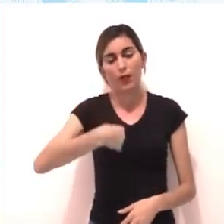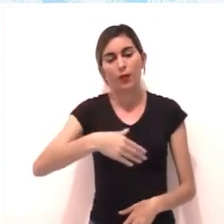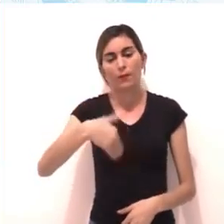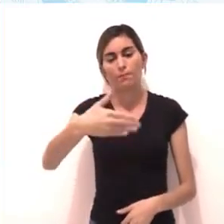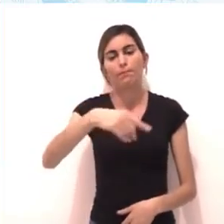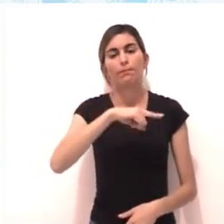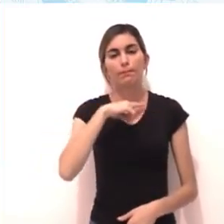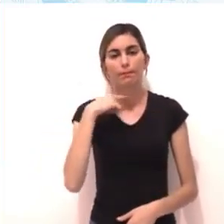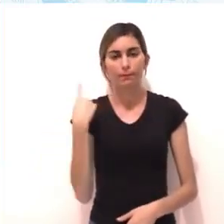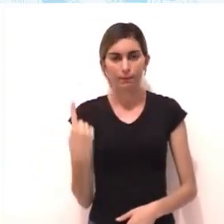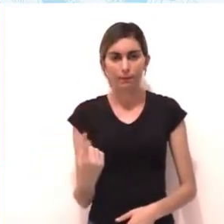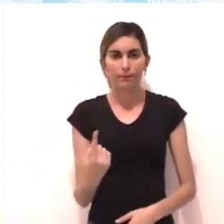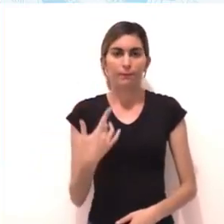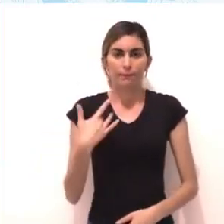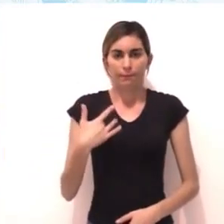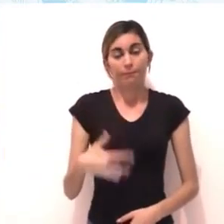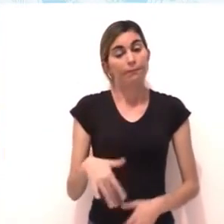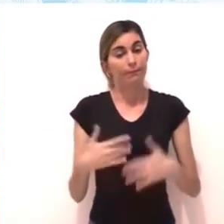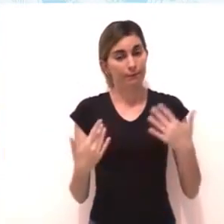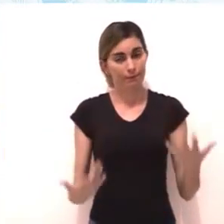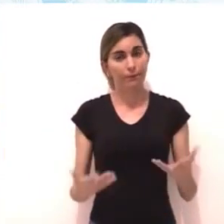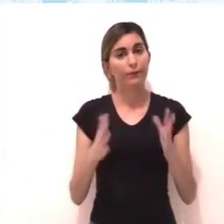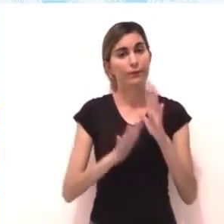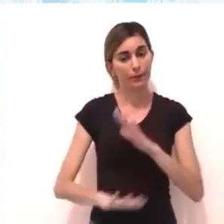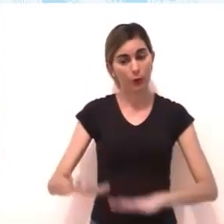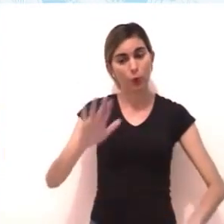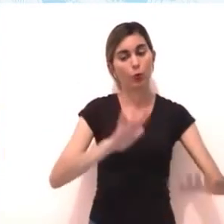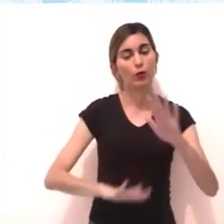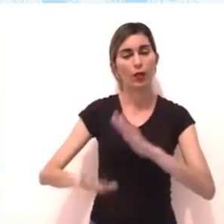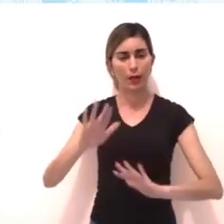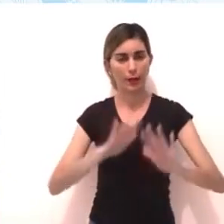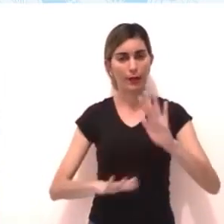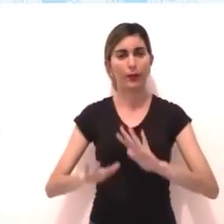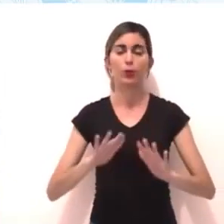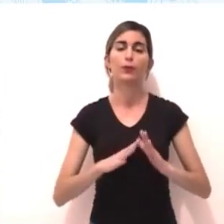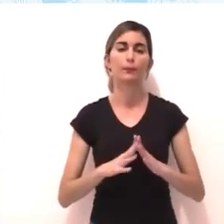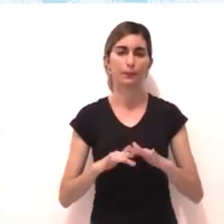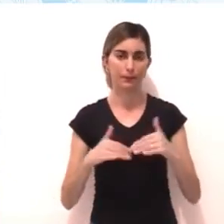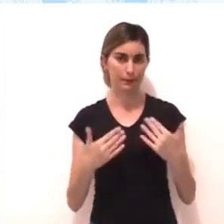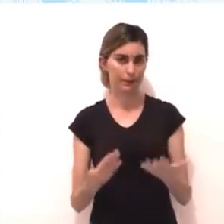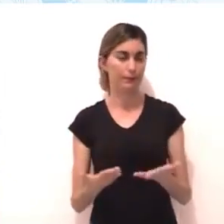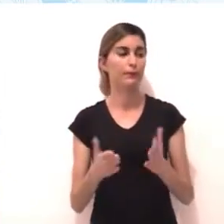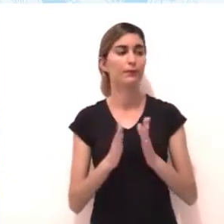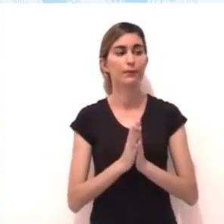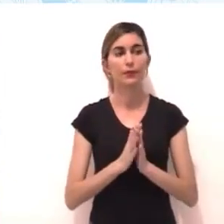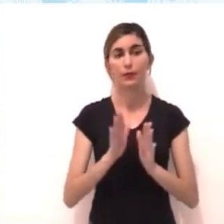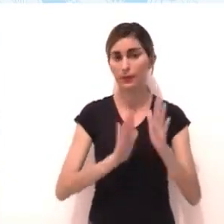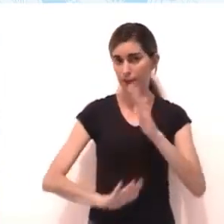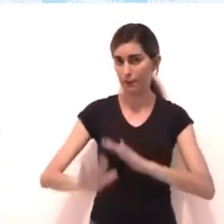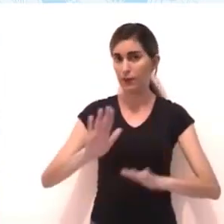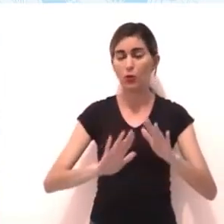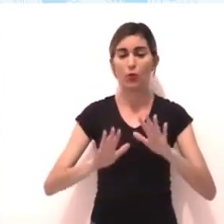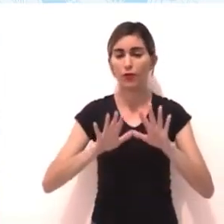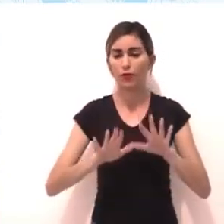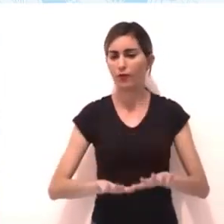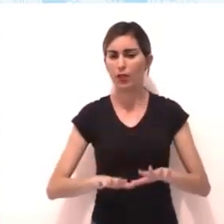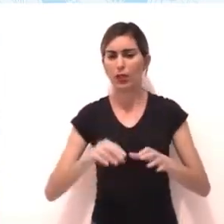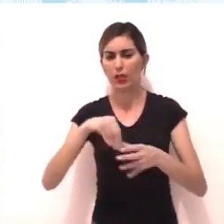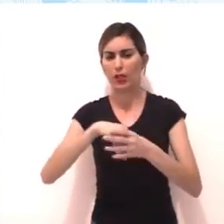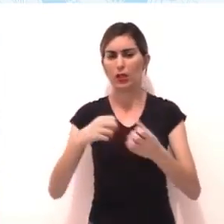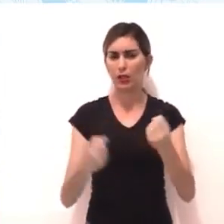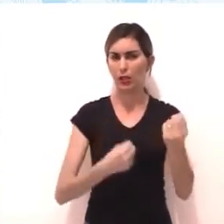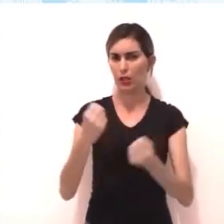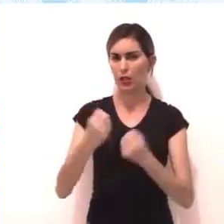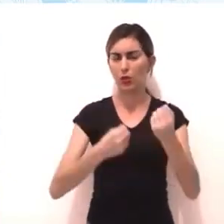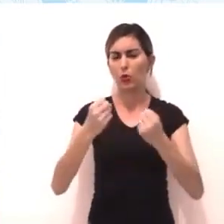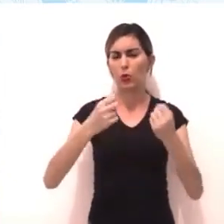levando à morte, infelizmente. Então, vamos ter mais cuidado, né, com isso. Não fiquem dentro de veículos